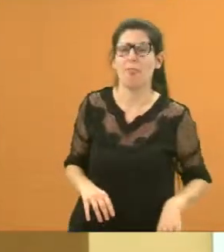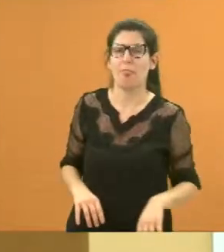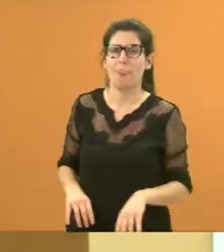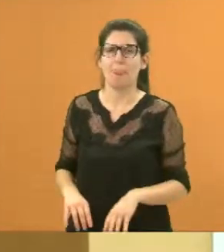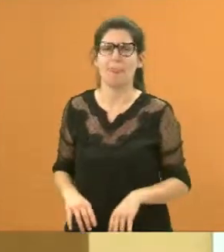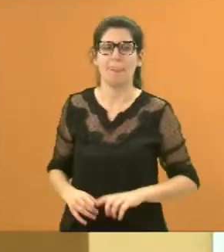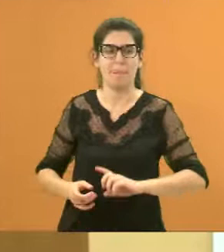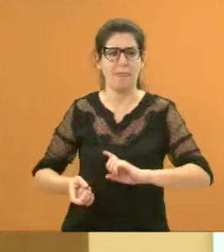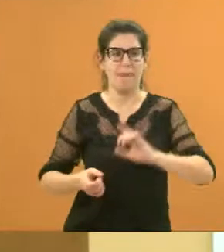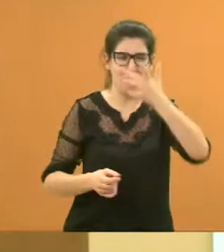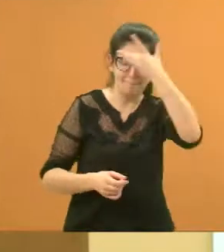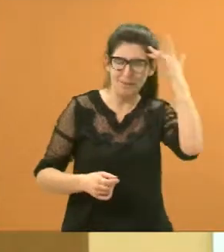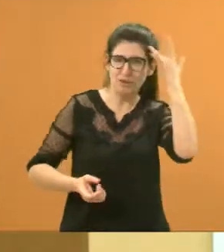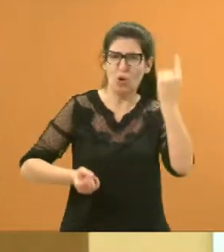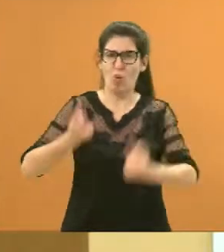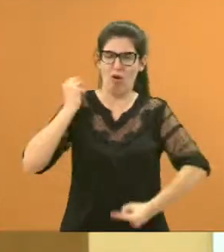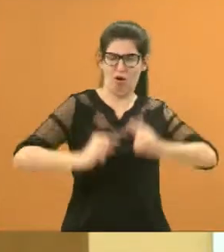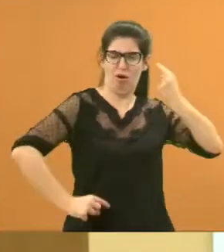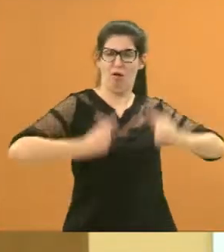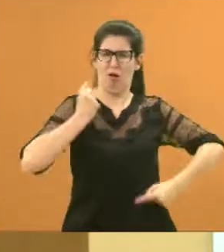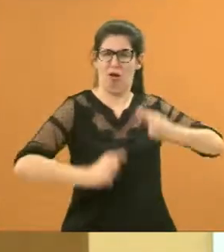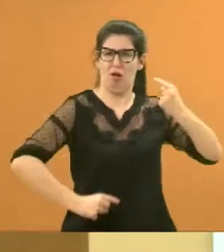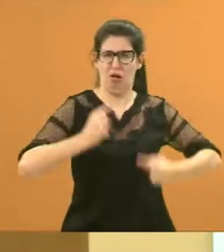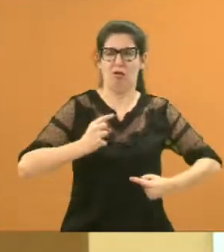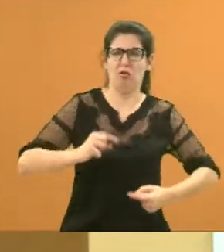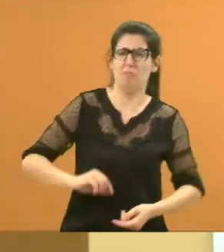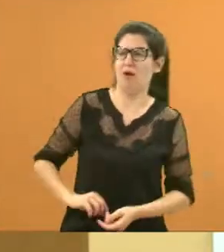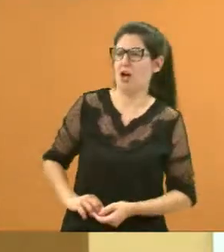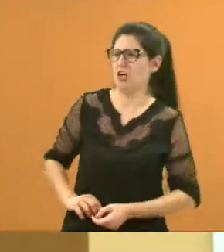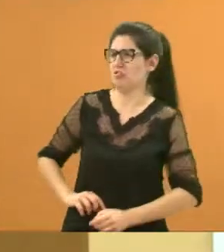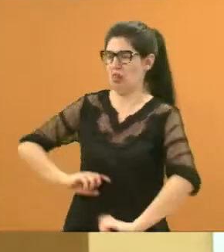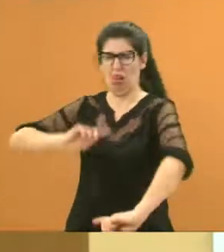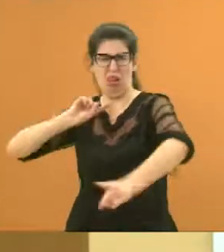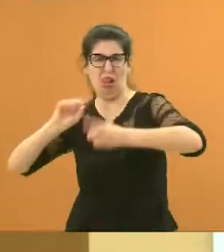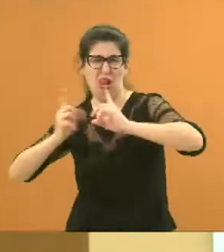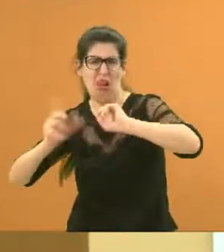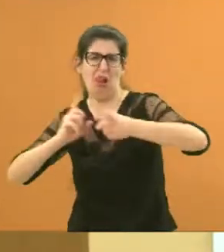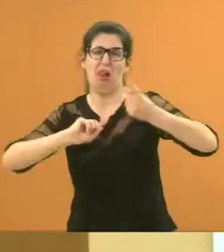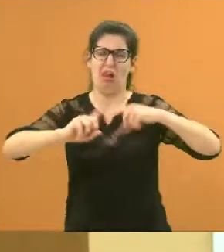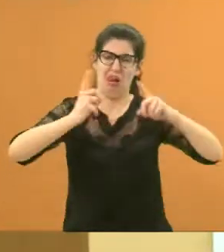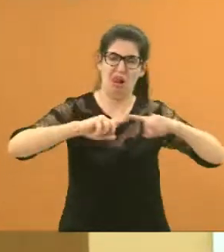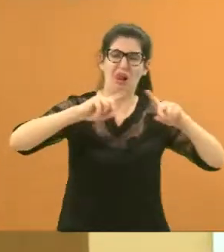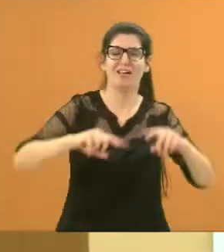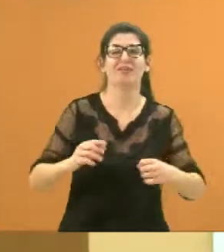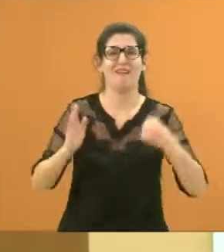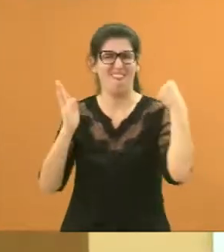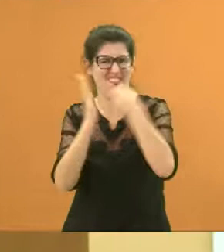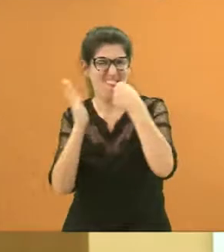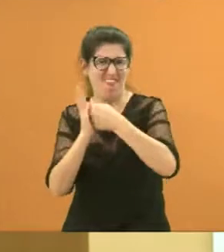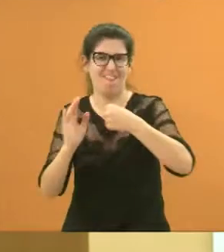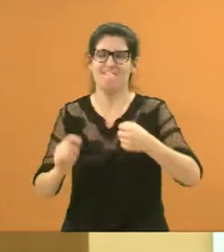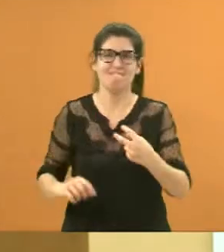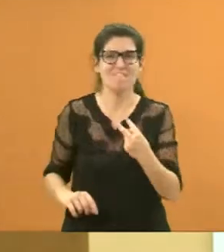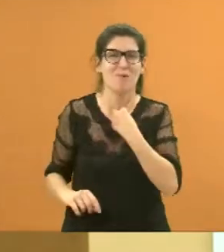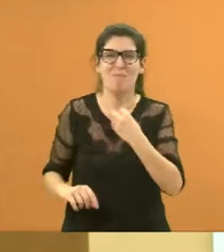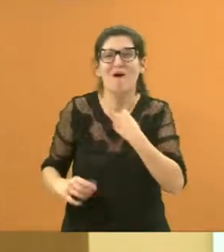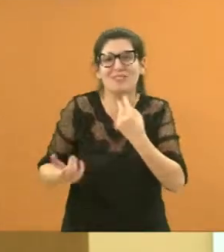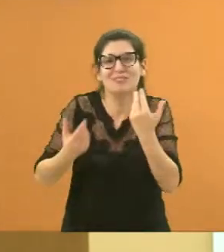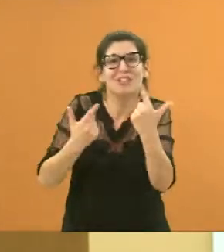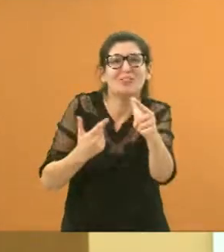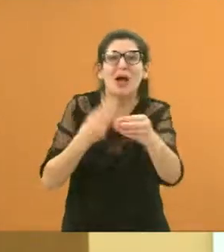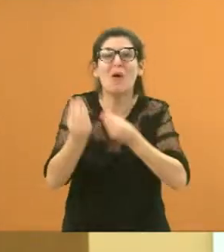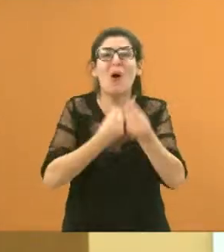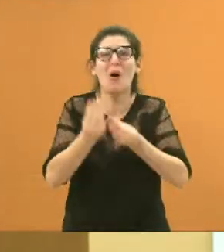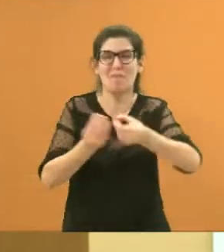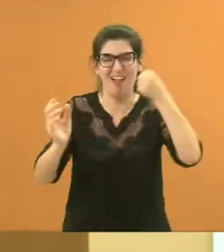só não vou dizer que vias de fato, porque não dá para bater na pessoa pela internet, pelo vídeo, né, Derbal? Mas discussões